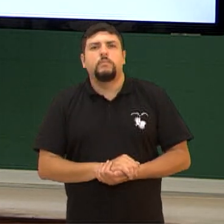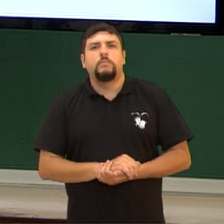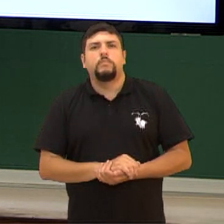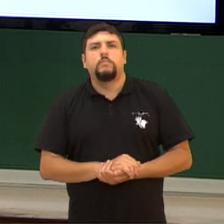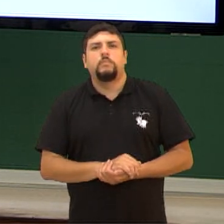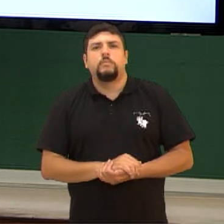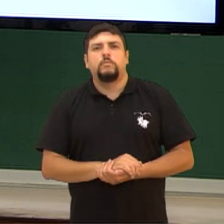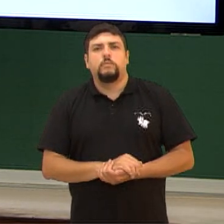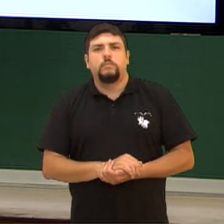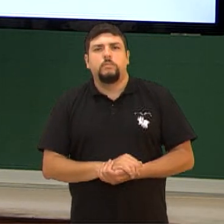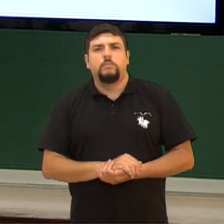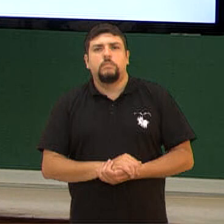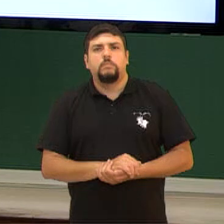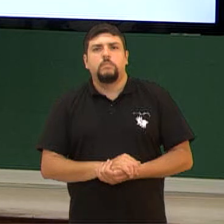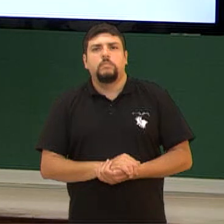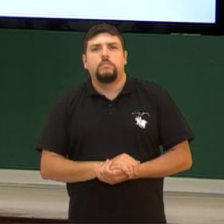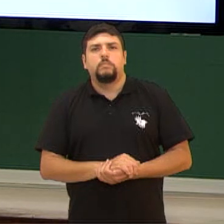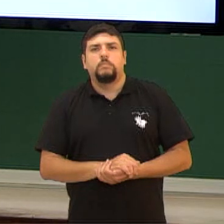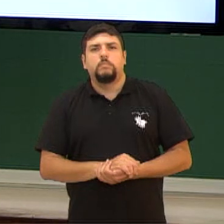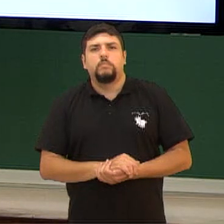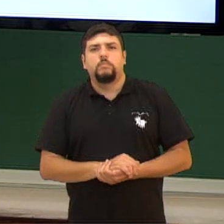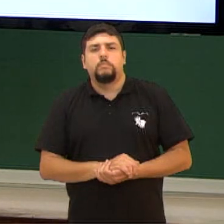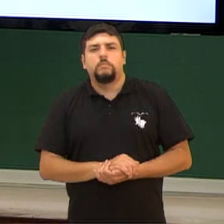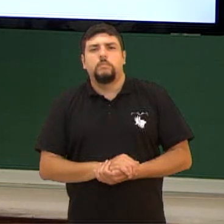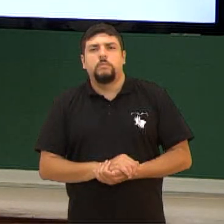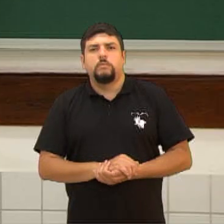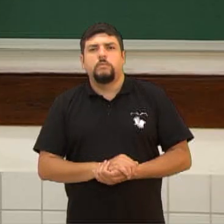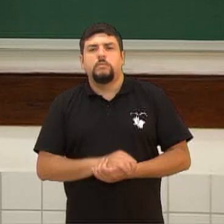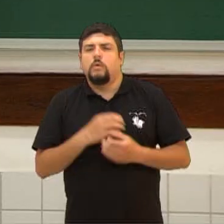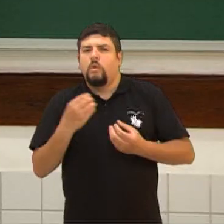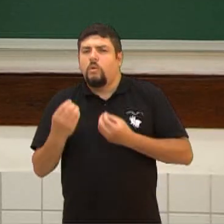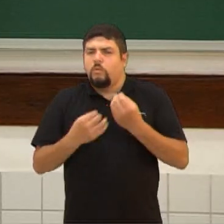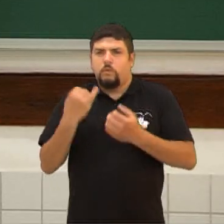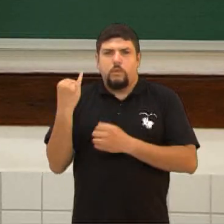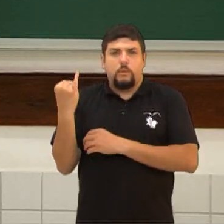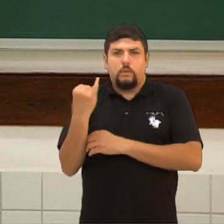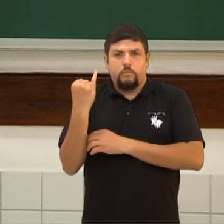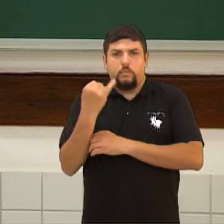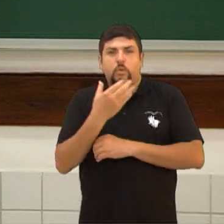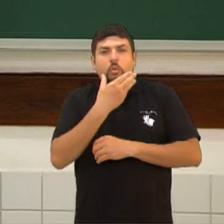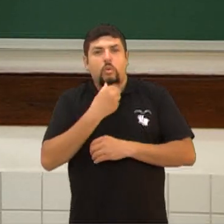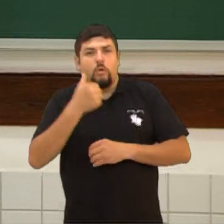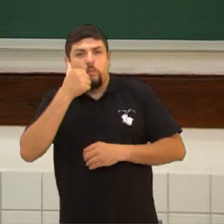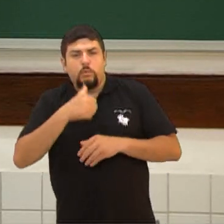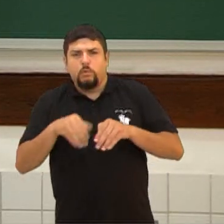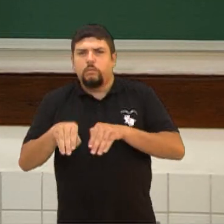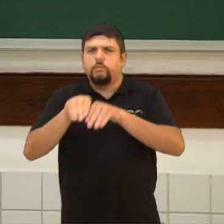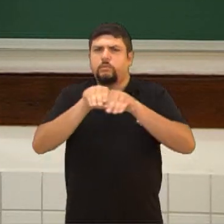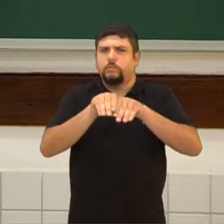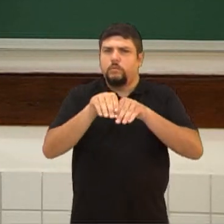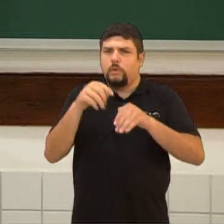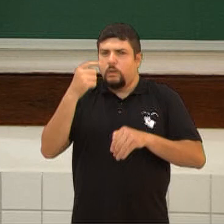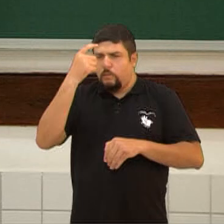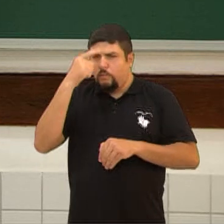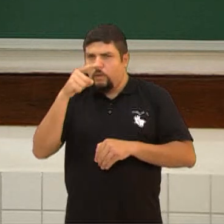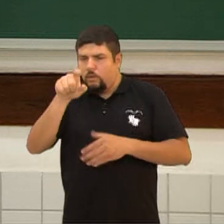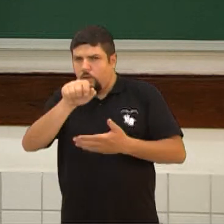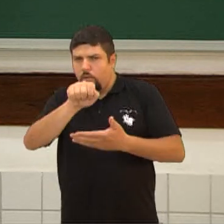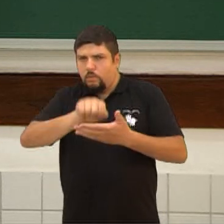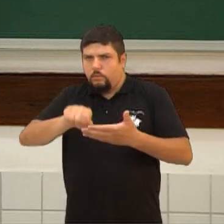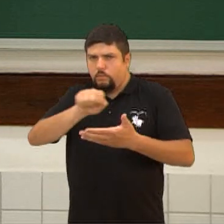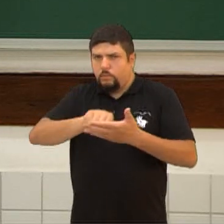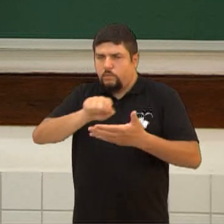men and women have the same rights? Qual a importância de garantir que homens e mulheres tenham o mesmo direito? Pensa aí, escrevam,